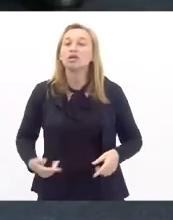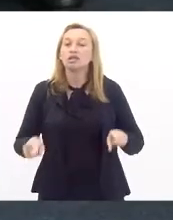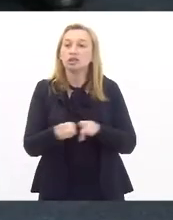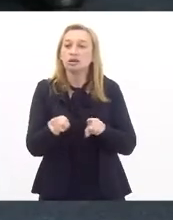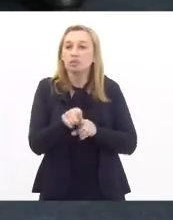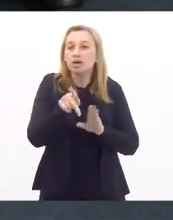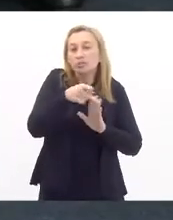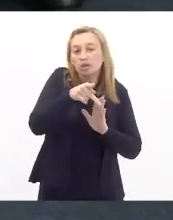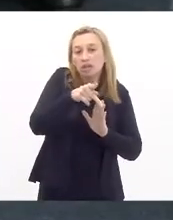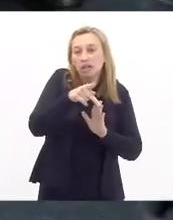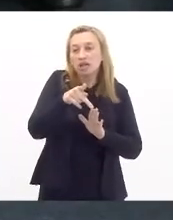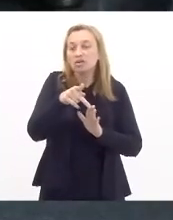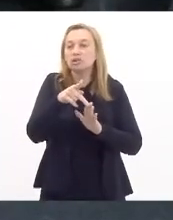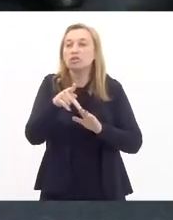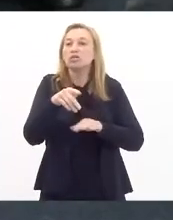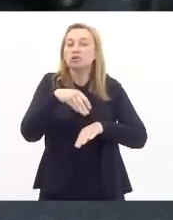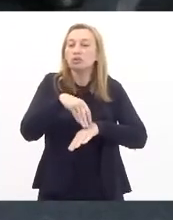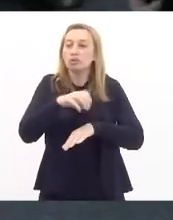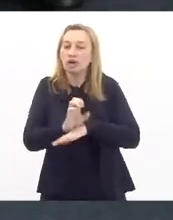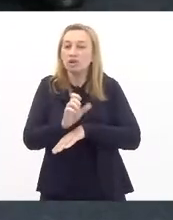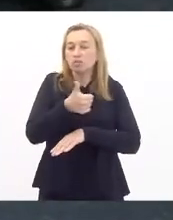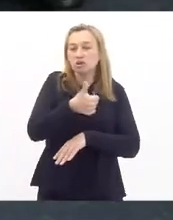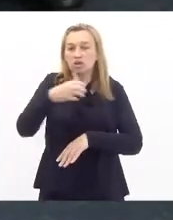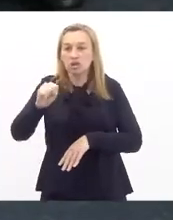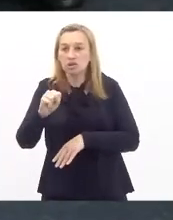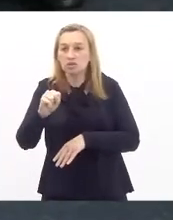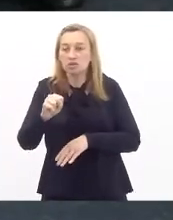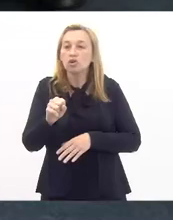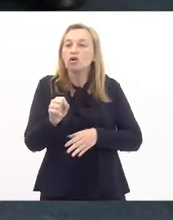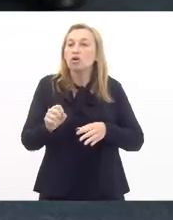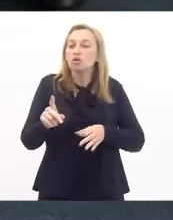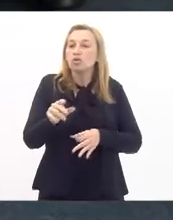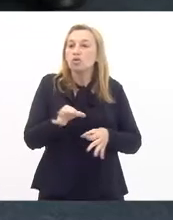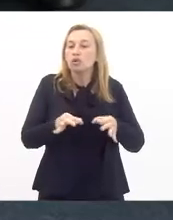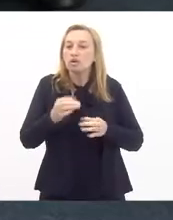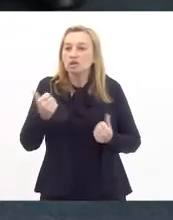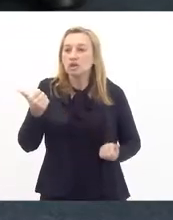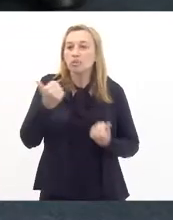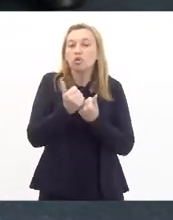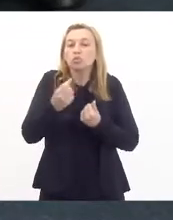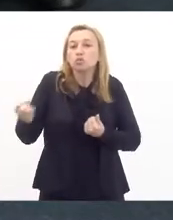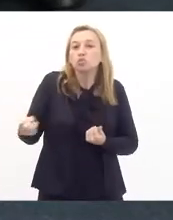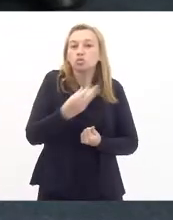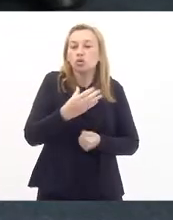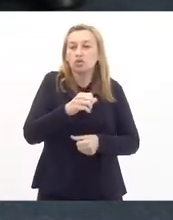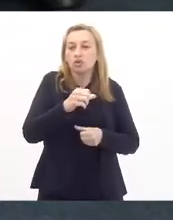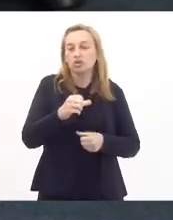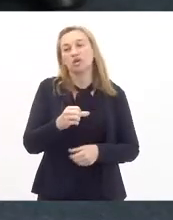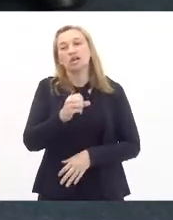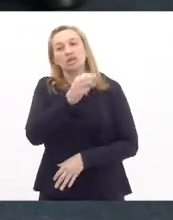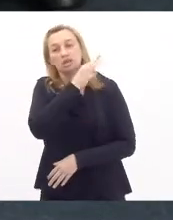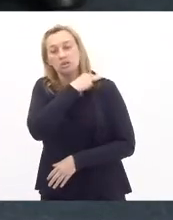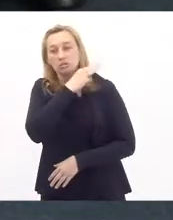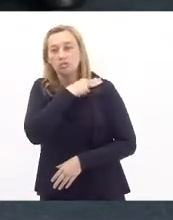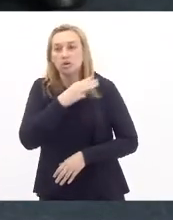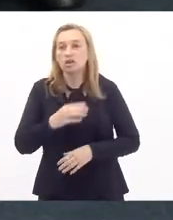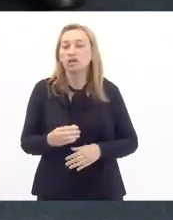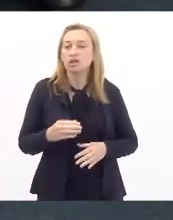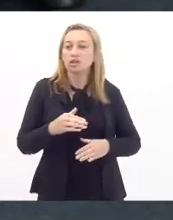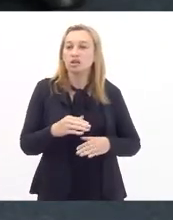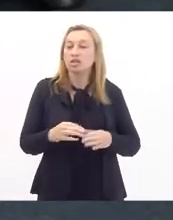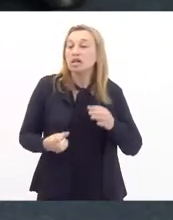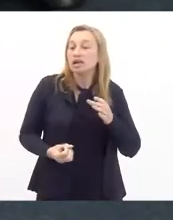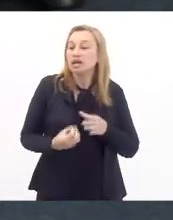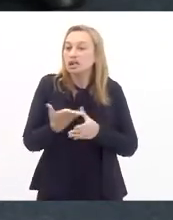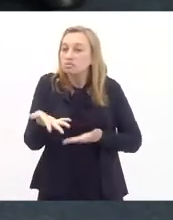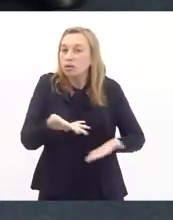portaria do MEC de 2018 e que prever o programa de apoio do novo ensino médio ou seja uma construção